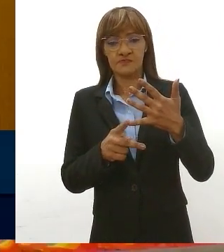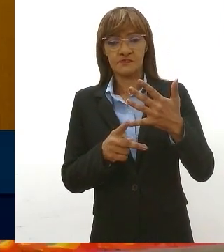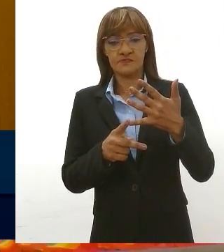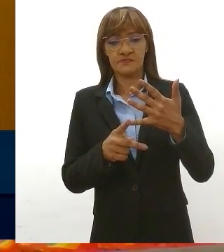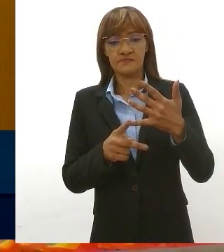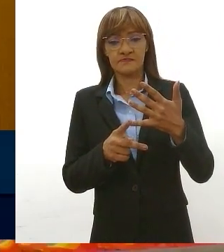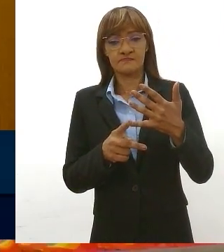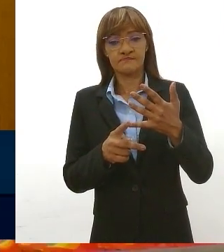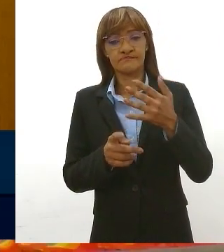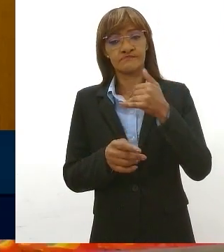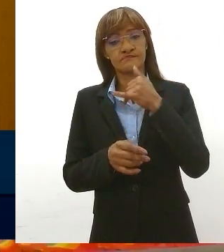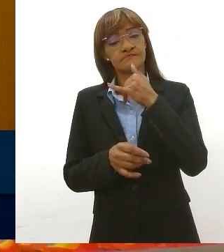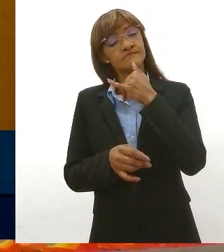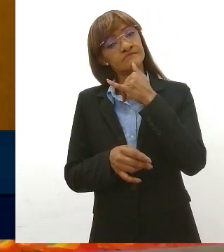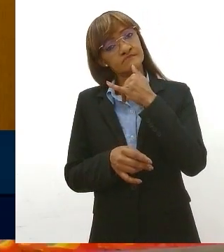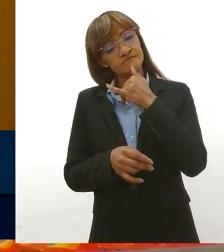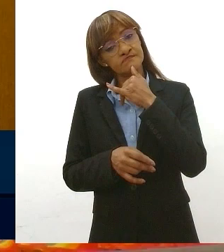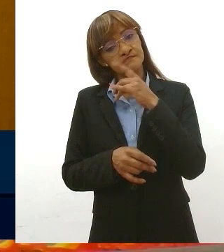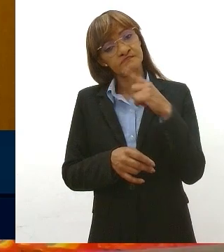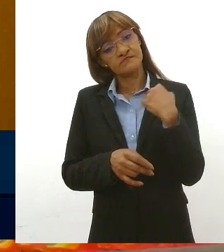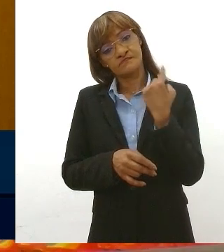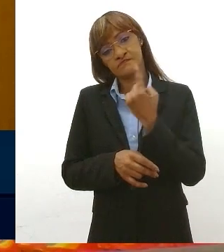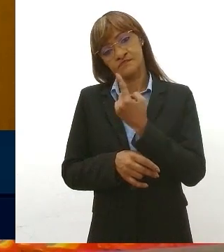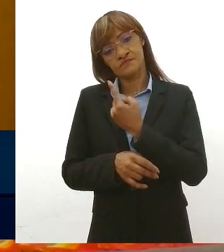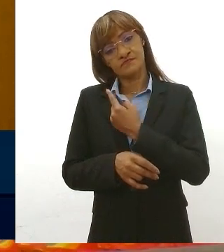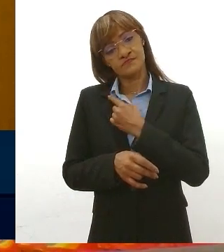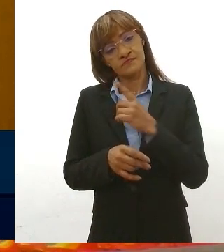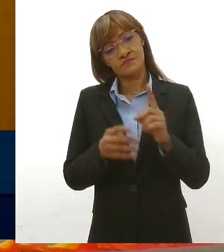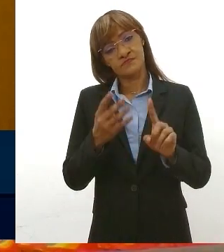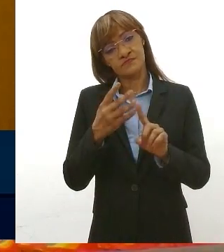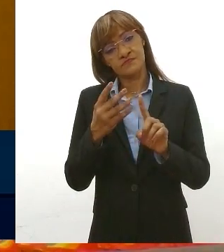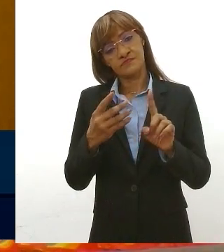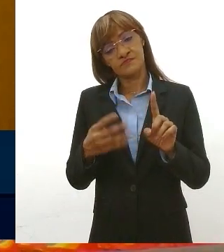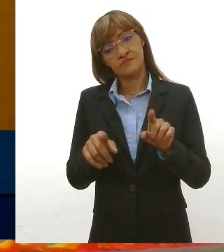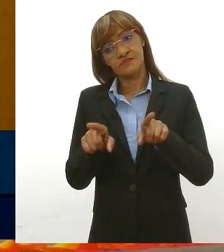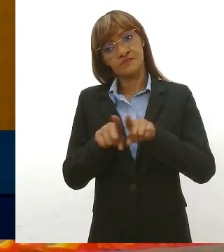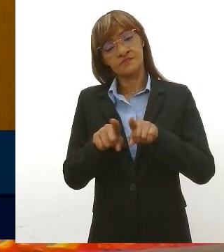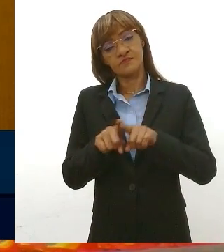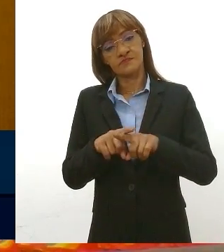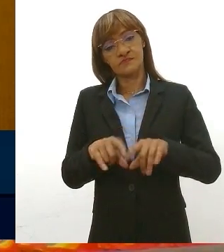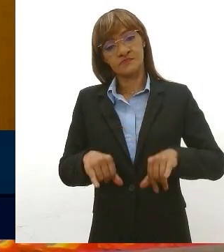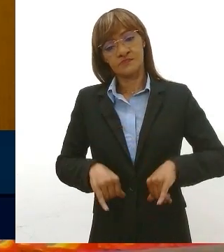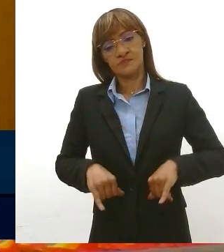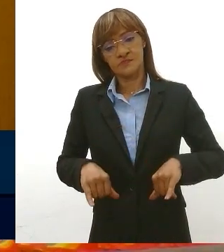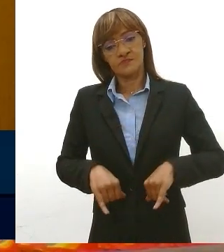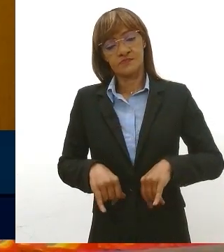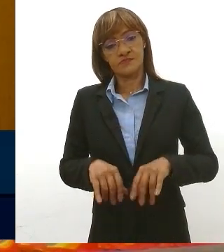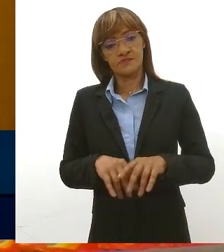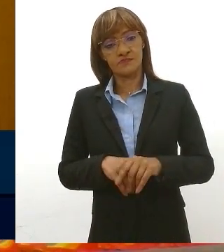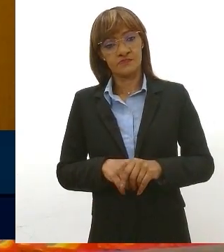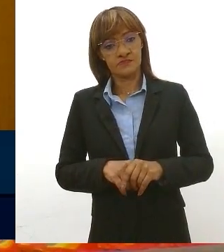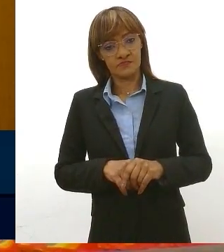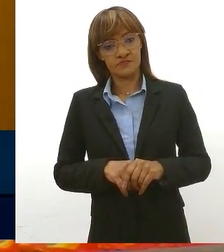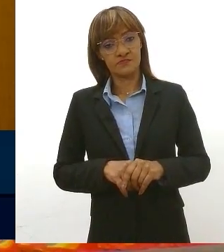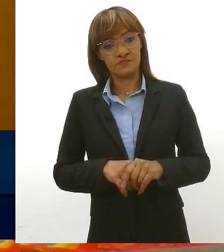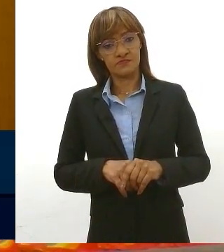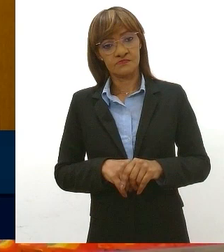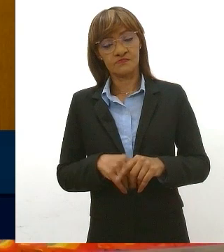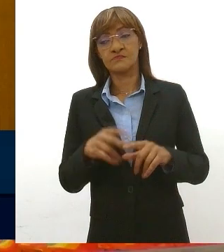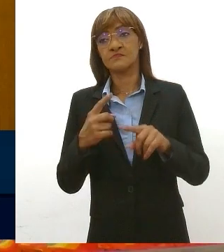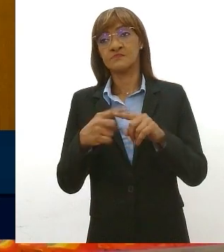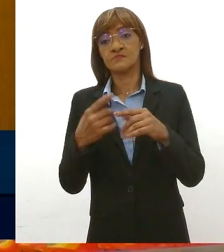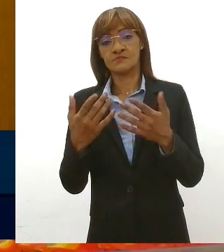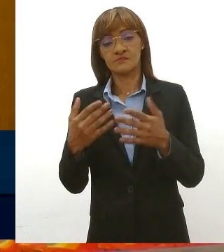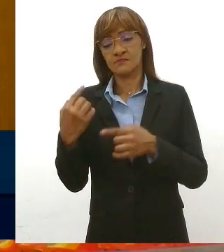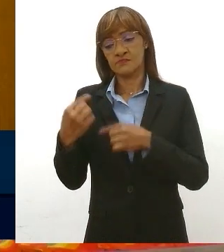mulheres, nós LGBTs, sofremos tantas violências, né, por falta desse debate em nossa sociedade. Então